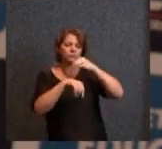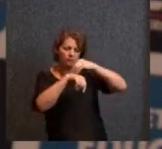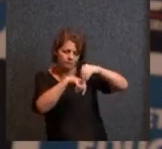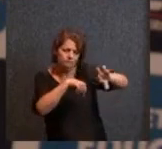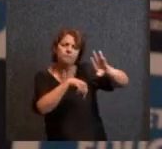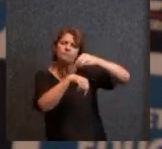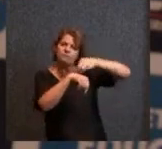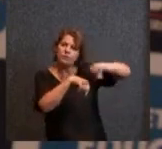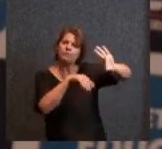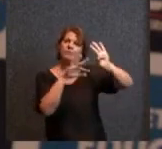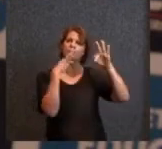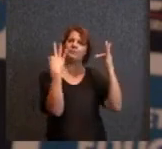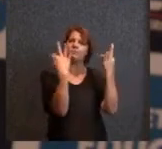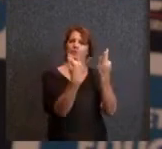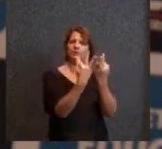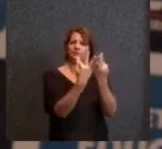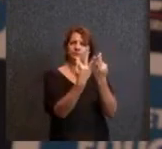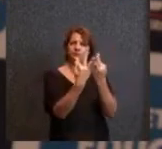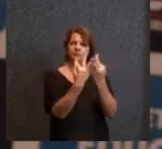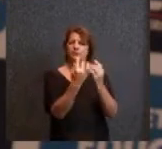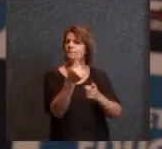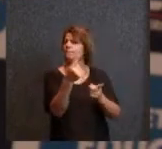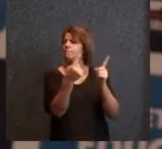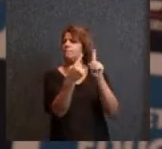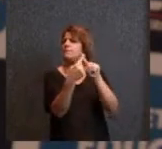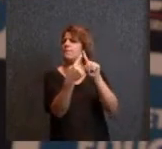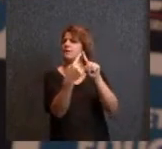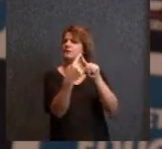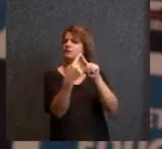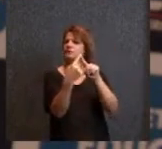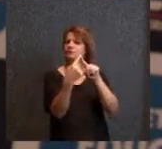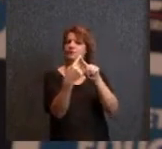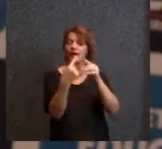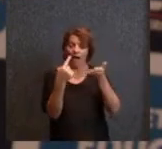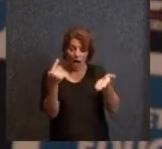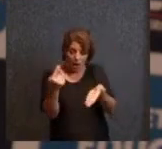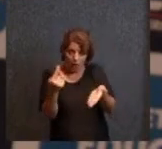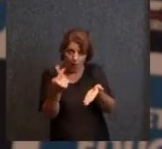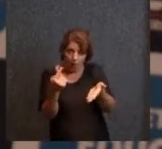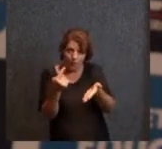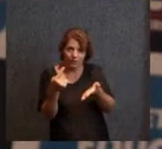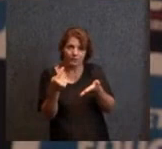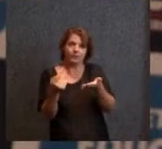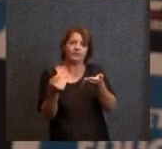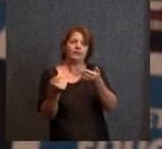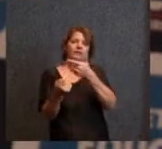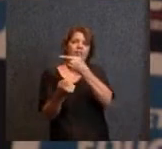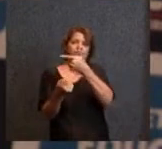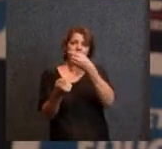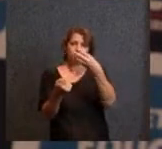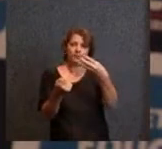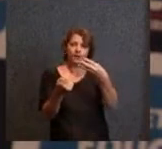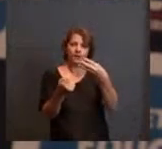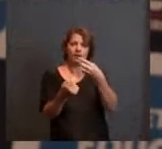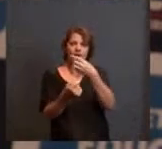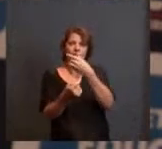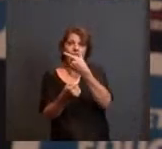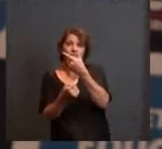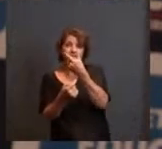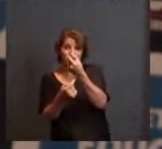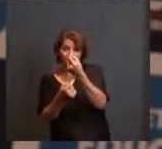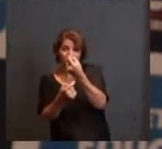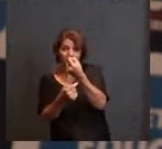está instituída. Primeiro ponto a ser destacado, prefeito, é que nesse ano nós passamos de 20 horas aulas